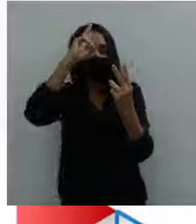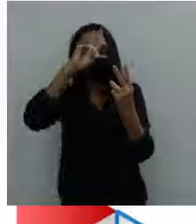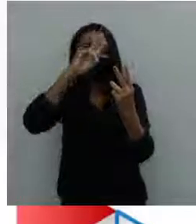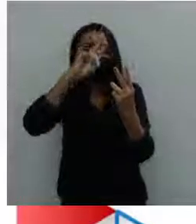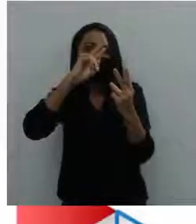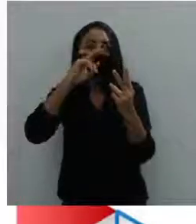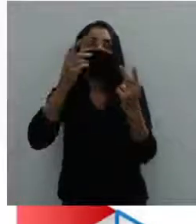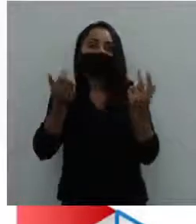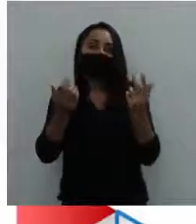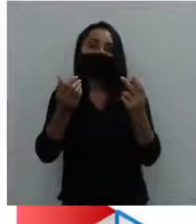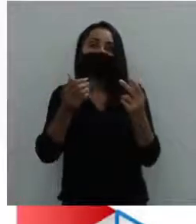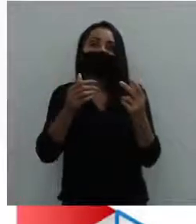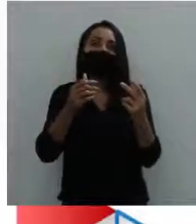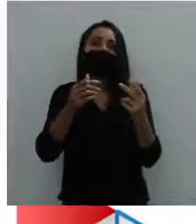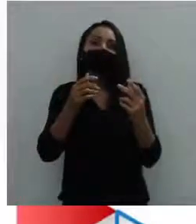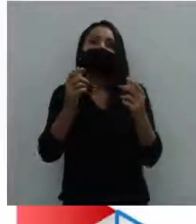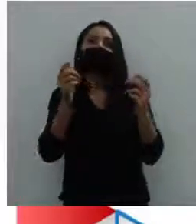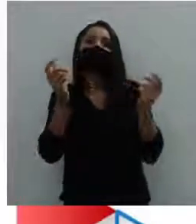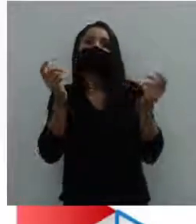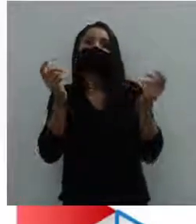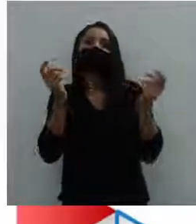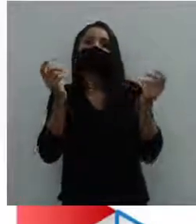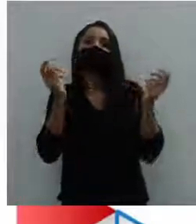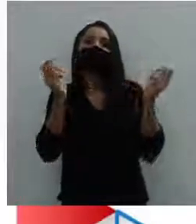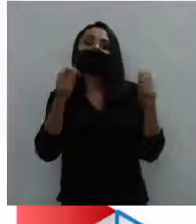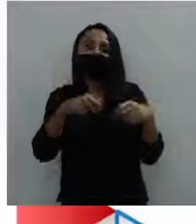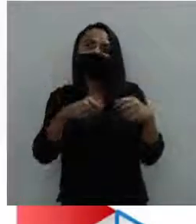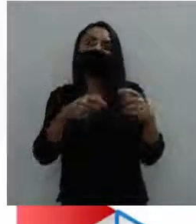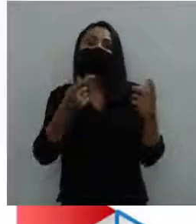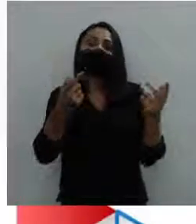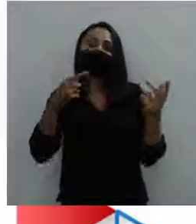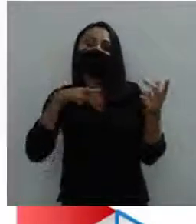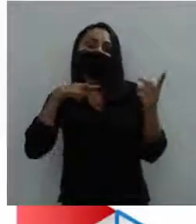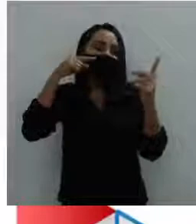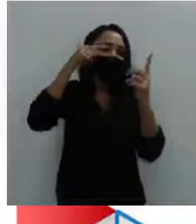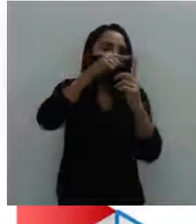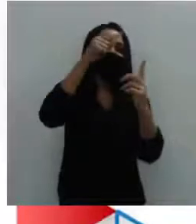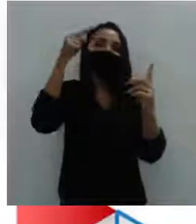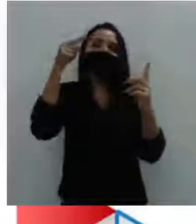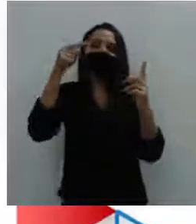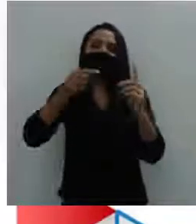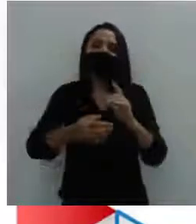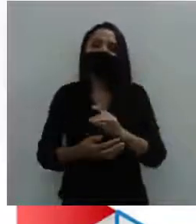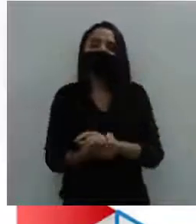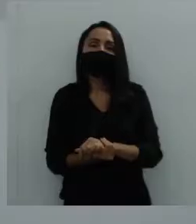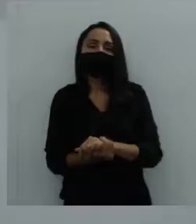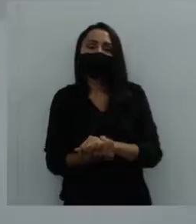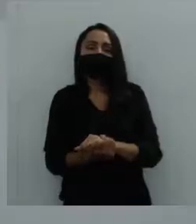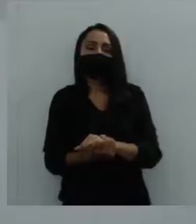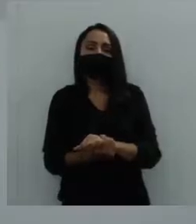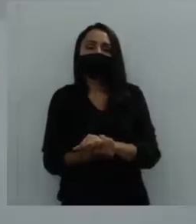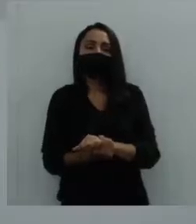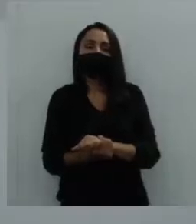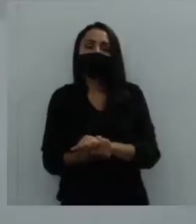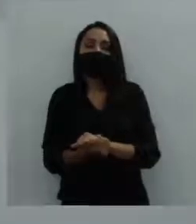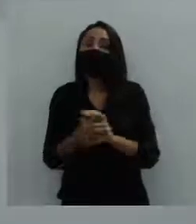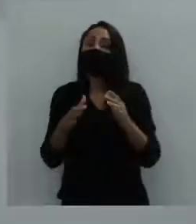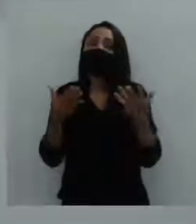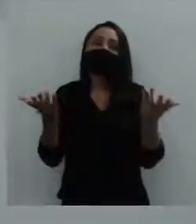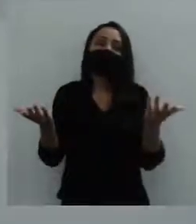são fábulas, que possuem o quê? Um objetivo. Que tal, olhando para mim agora, que